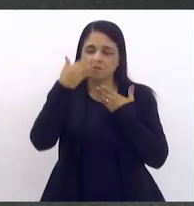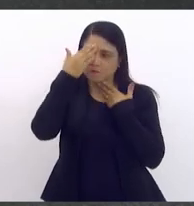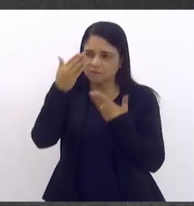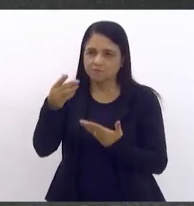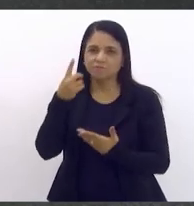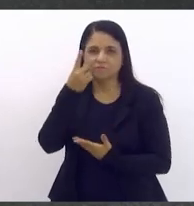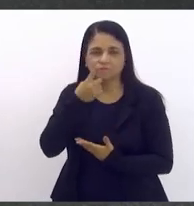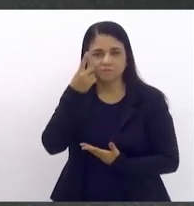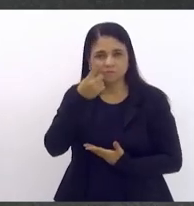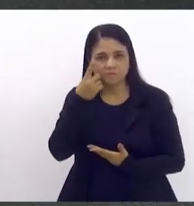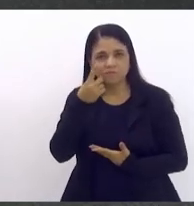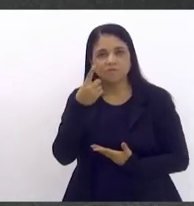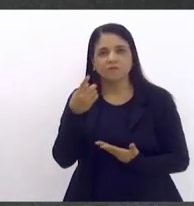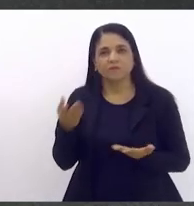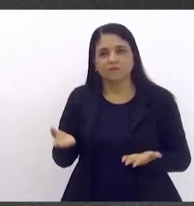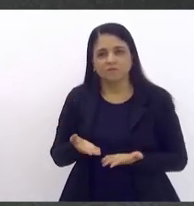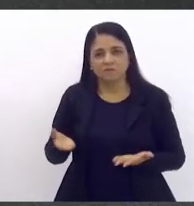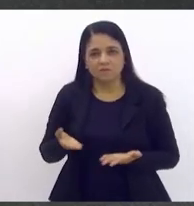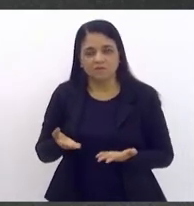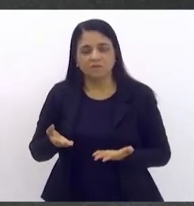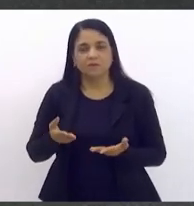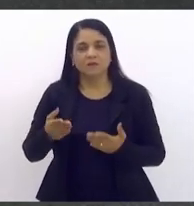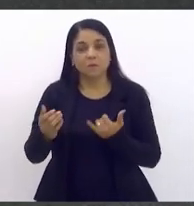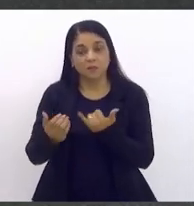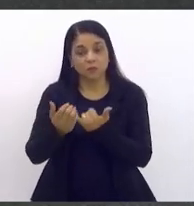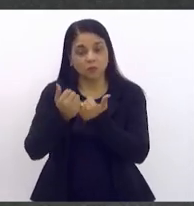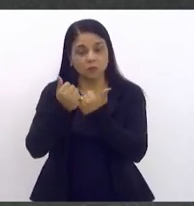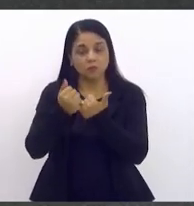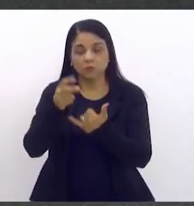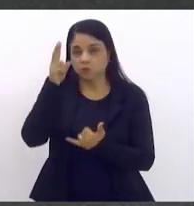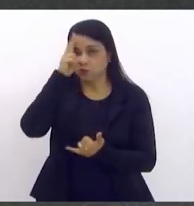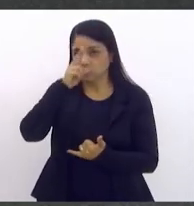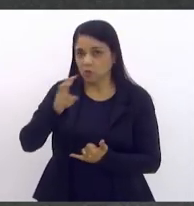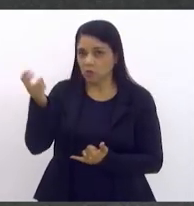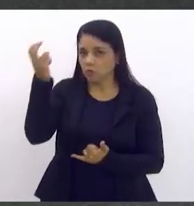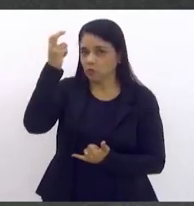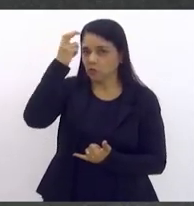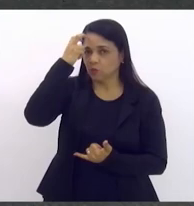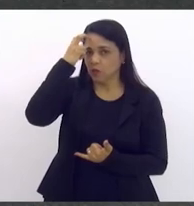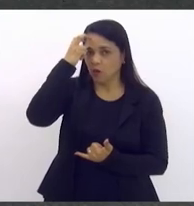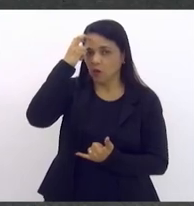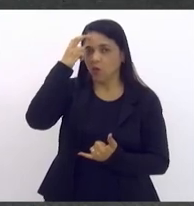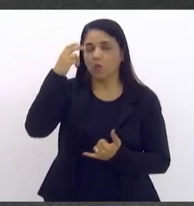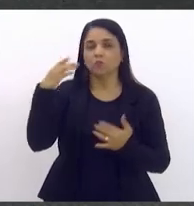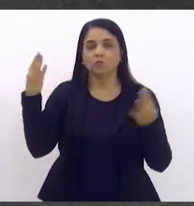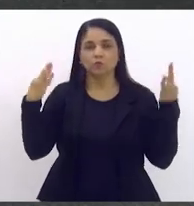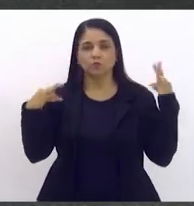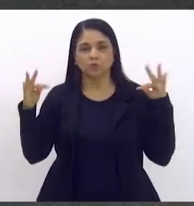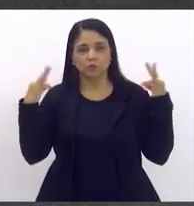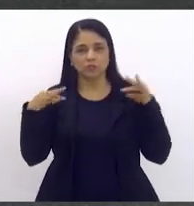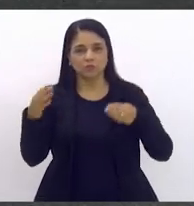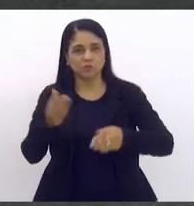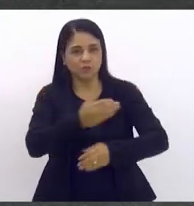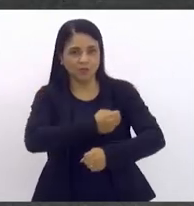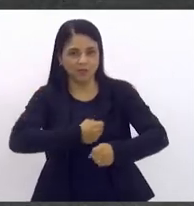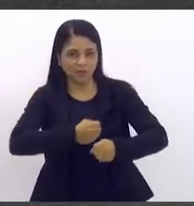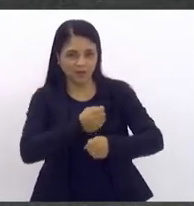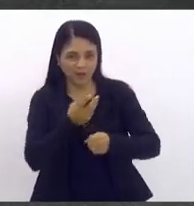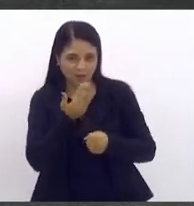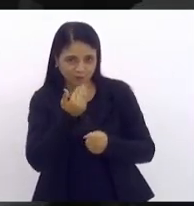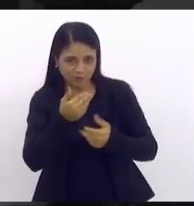a partir de agora é patrimônio histórico, cultural, turístico, gastronômico e imaterial da cidade de